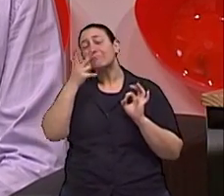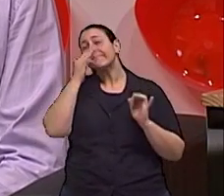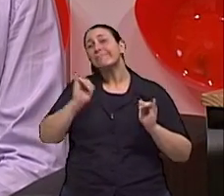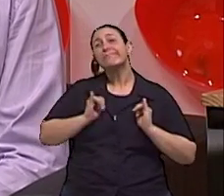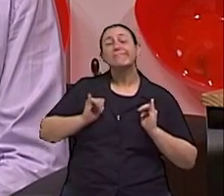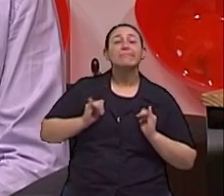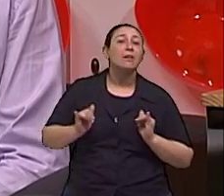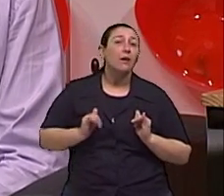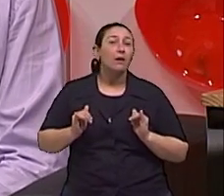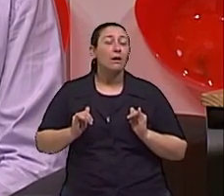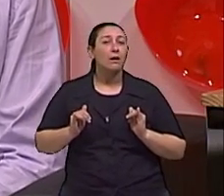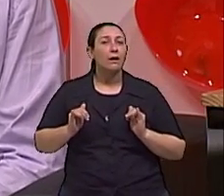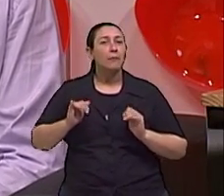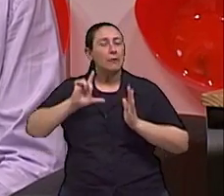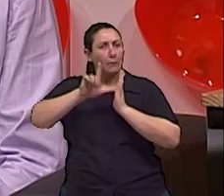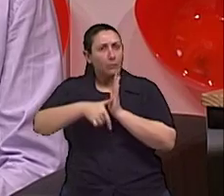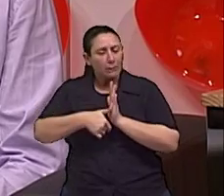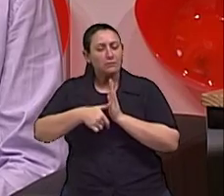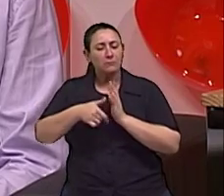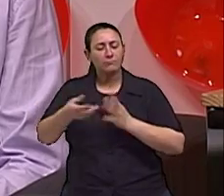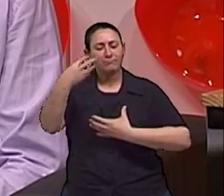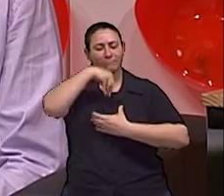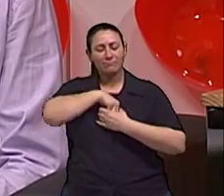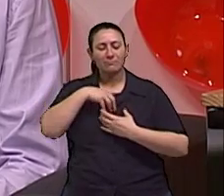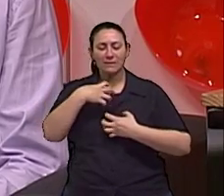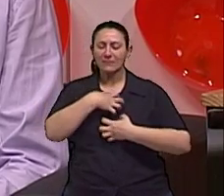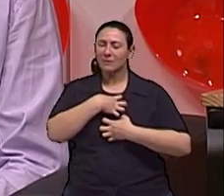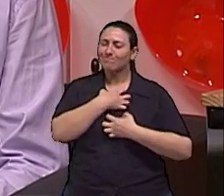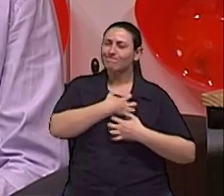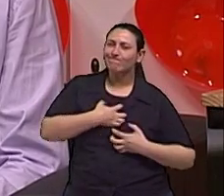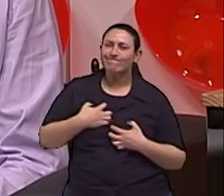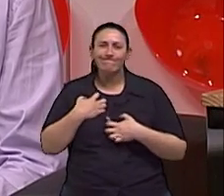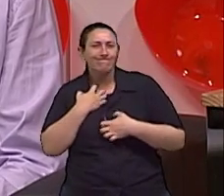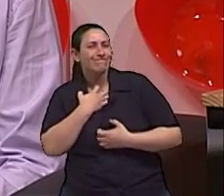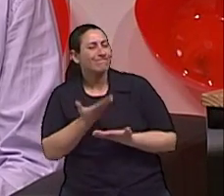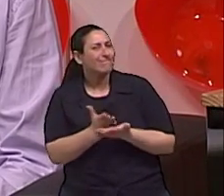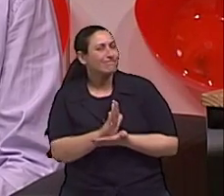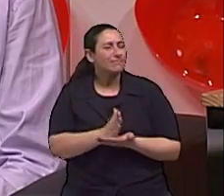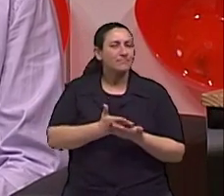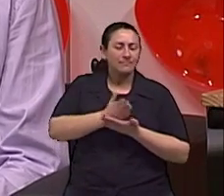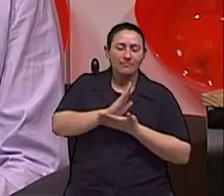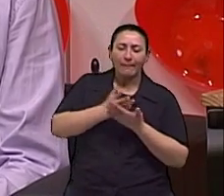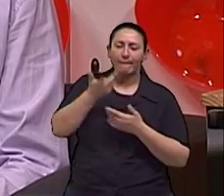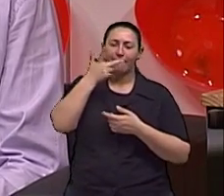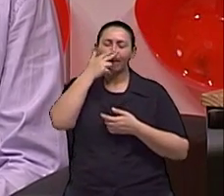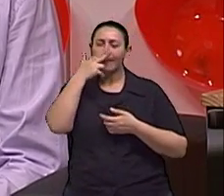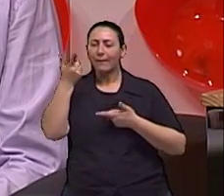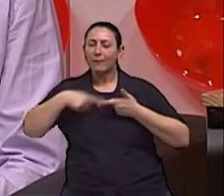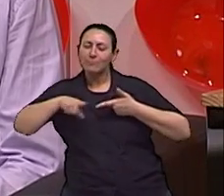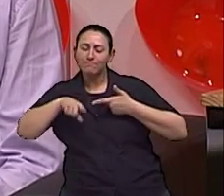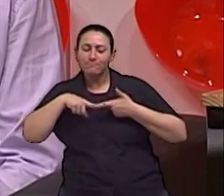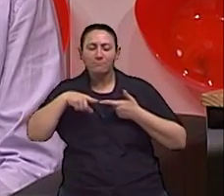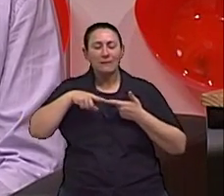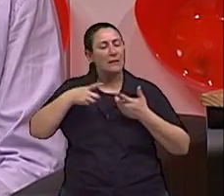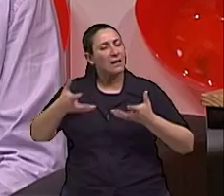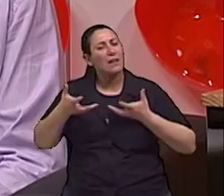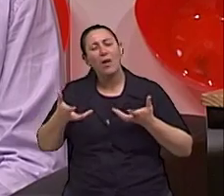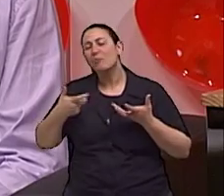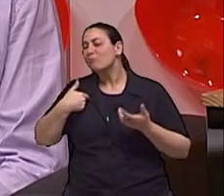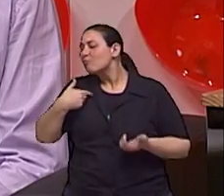vezes dentro da própria crise, quando nós começamos a ver que não faz sentido aquilo que estamos vivendo e queremos um novo